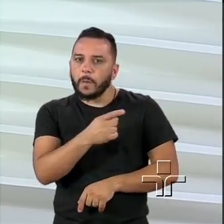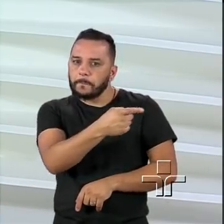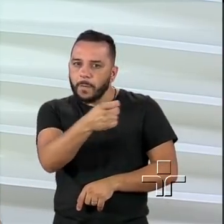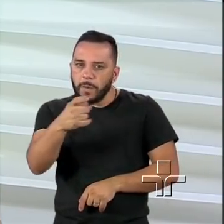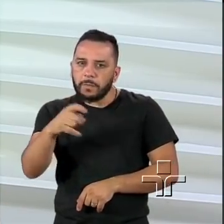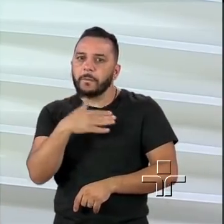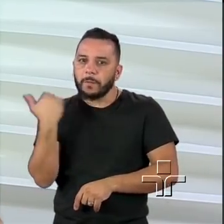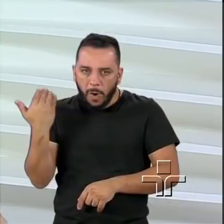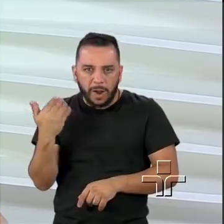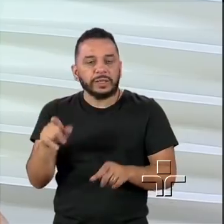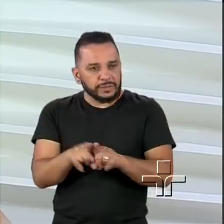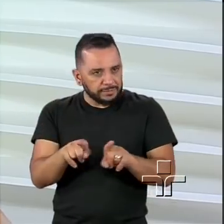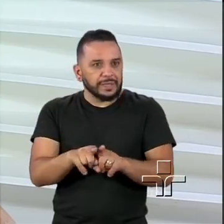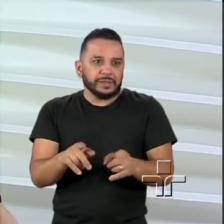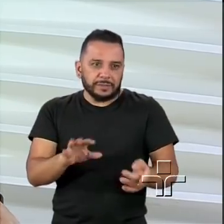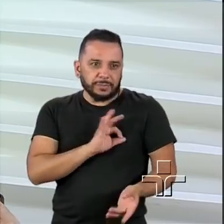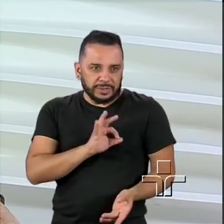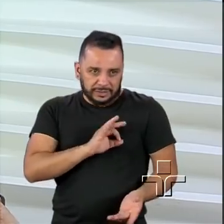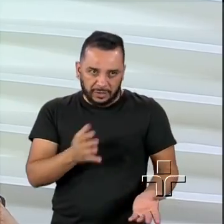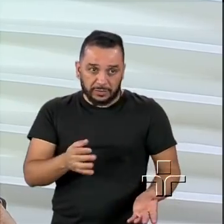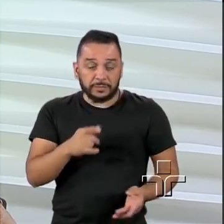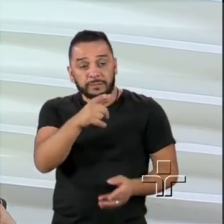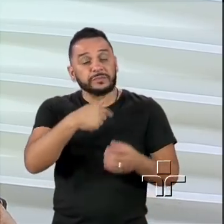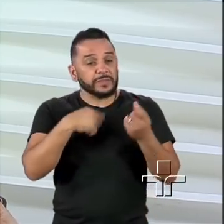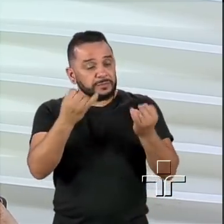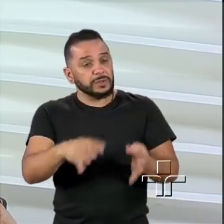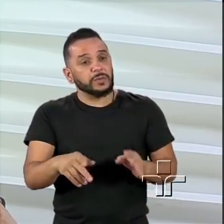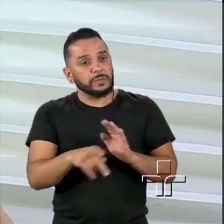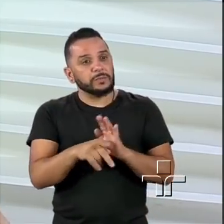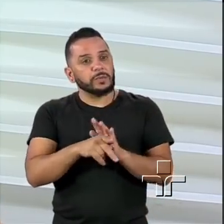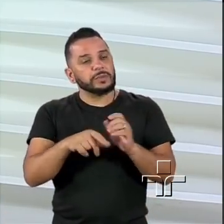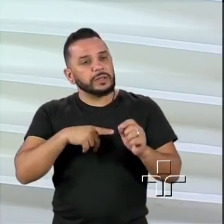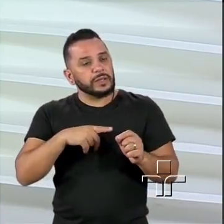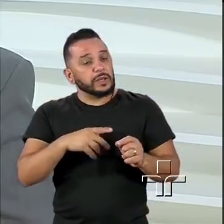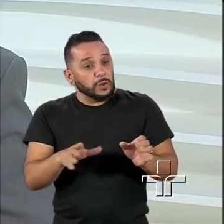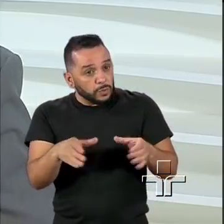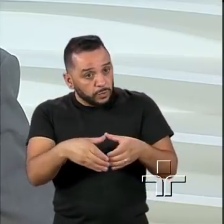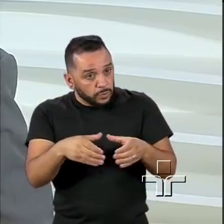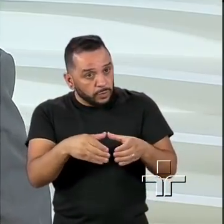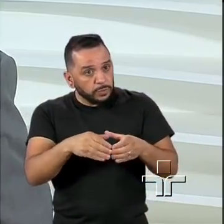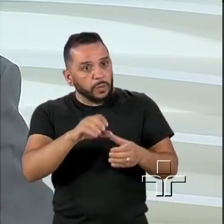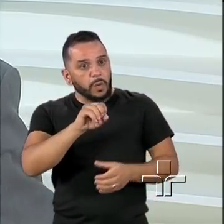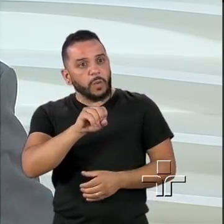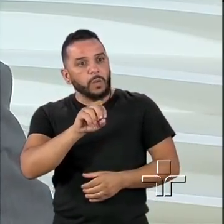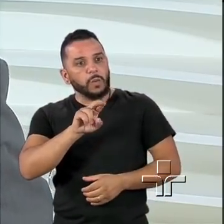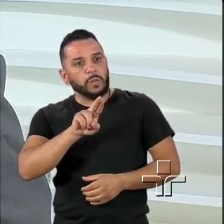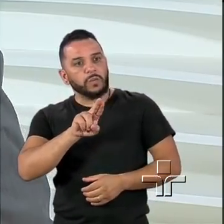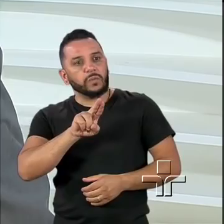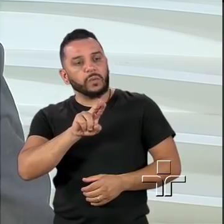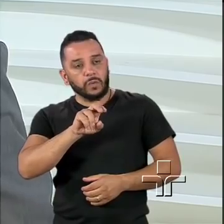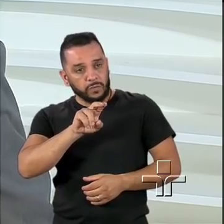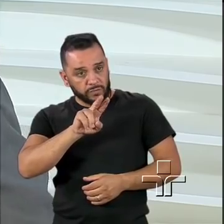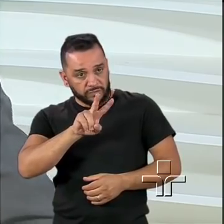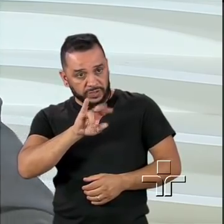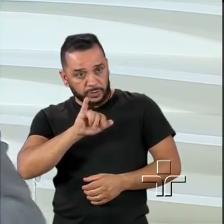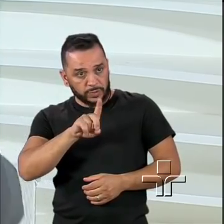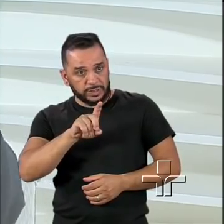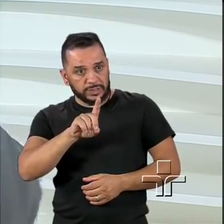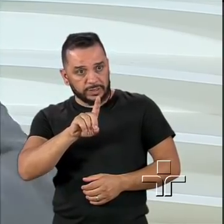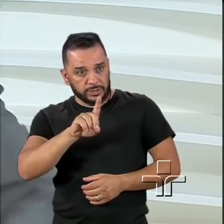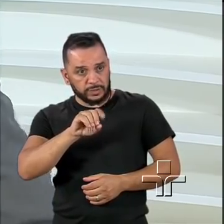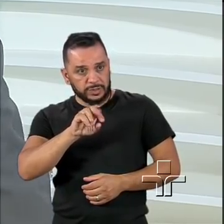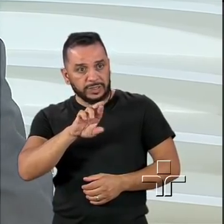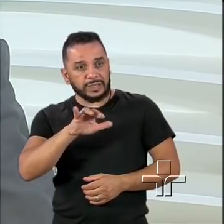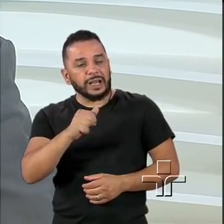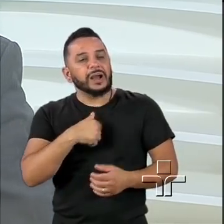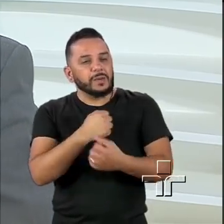Aliás, você falou da ouvidoria, quero mandar um abraço ao Benedito Mariano, meu amigo Benedito Mariano, que é ouvidor da polícia, que aliás foi